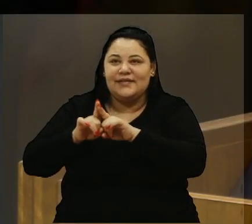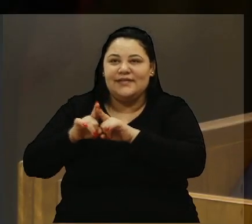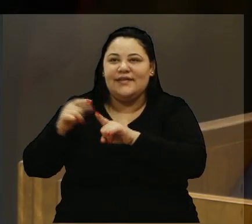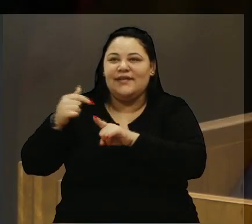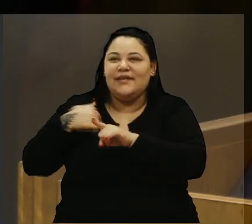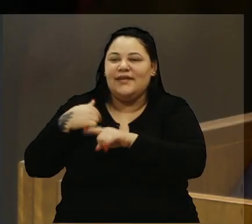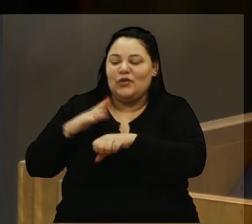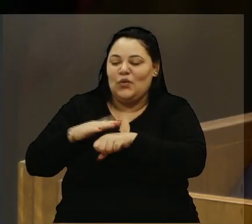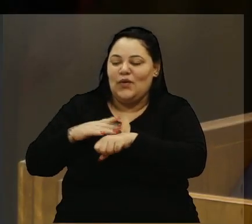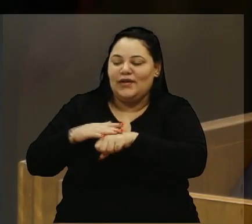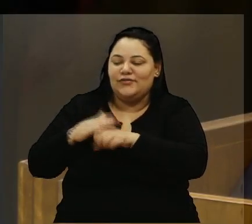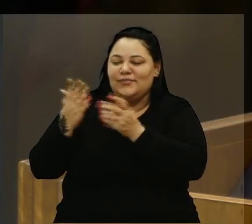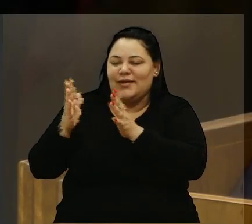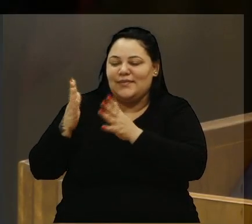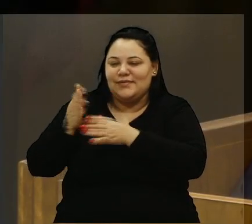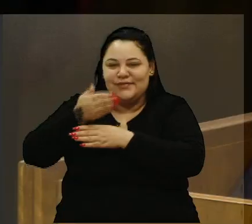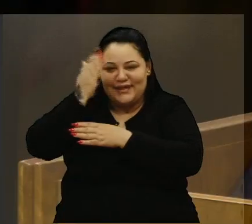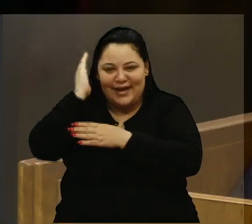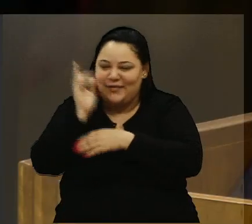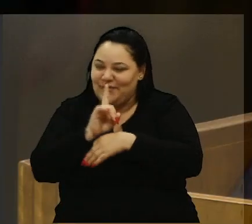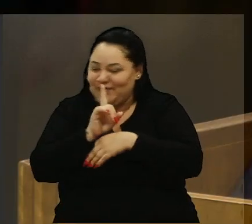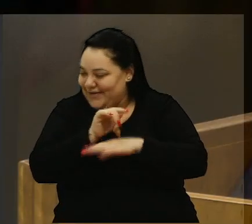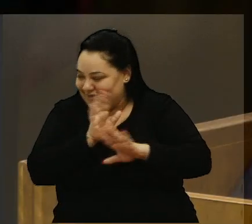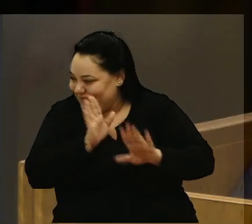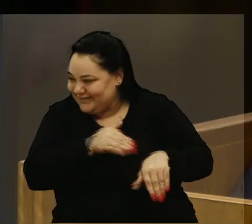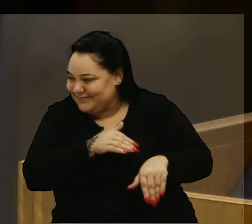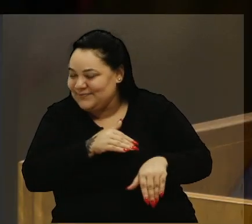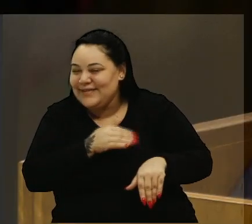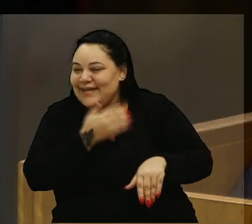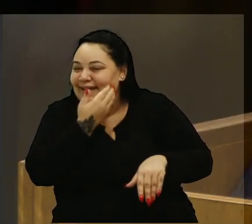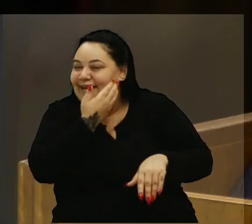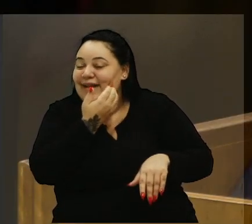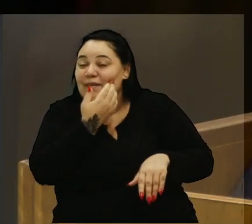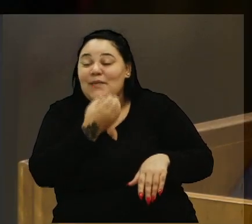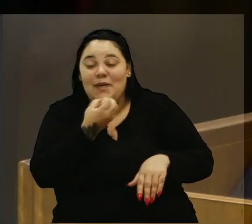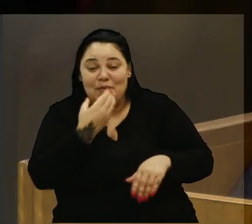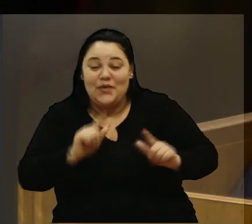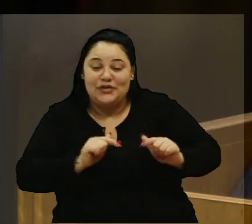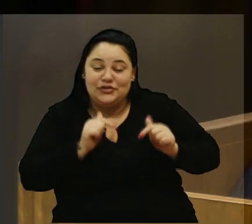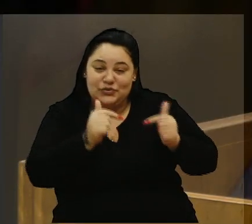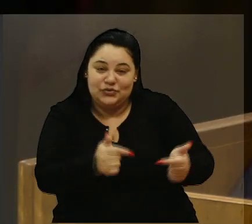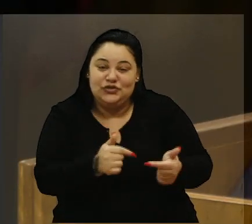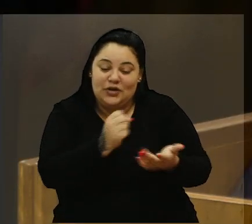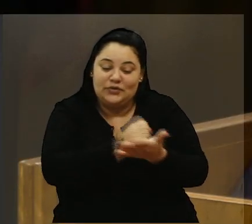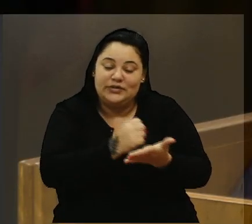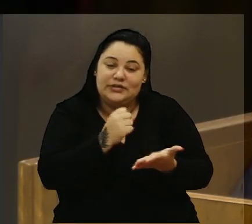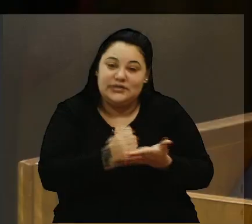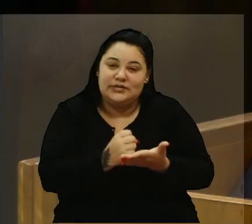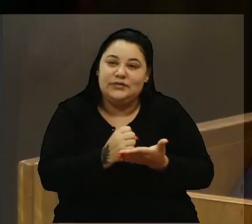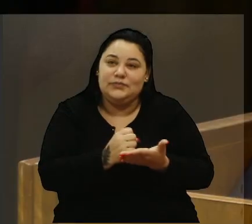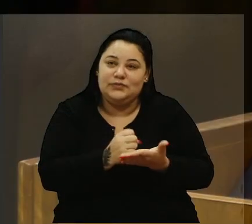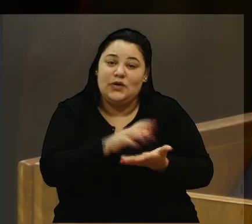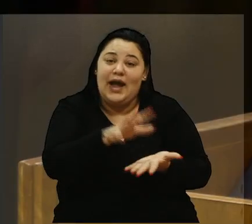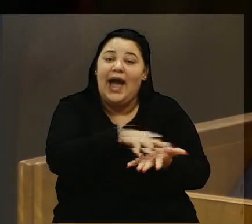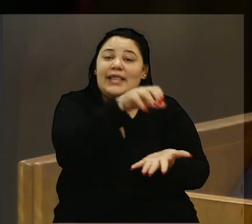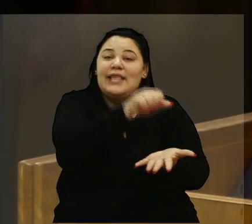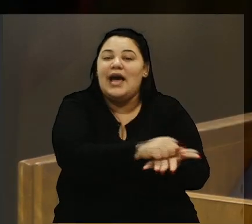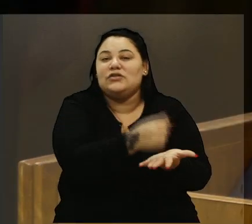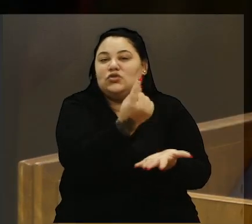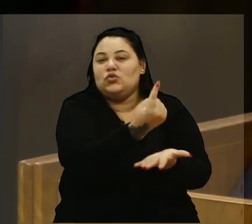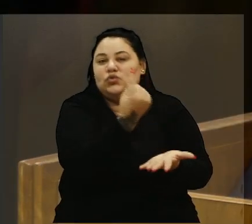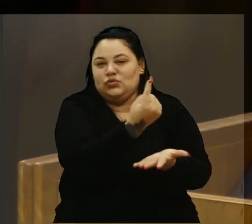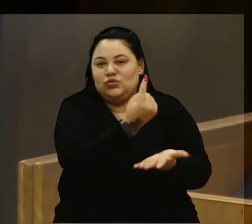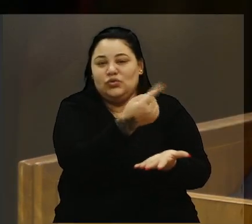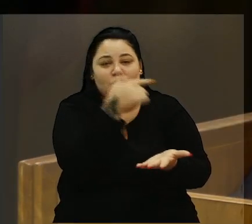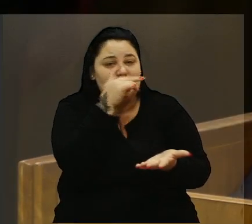né? Mas foi uma boa iniciativa da contratação do prontuário único, né, vereador Rafael? Desenvolver